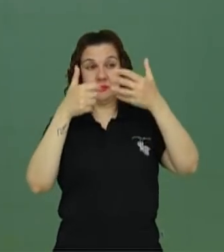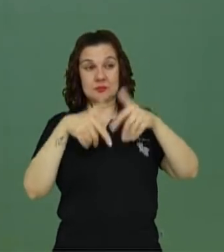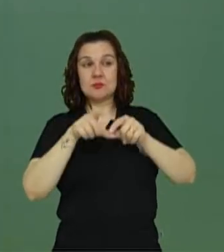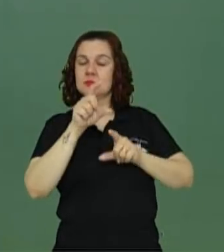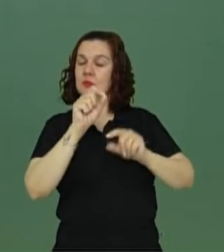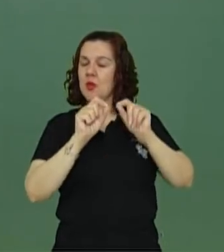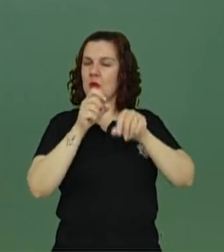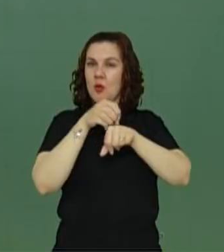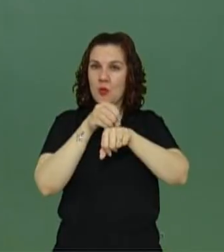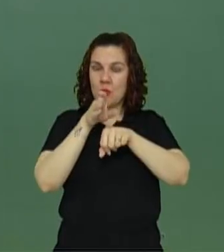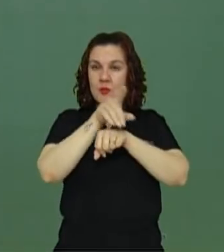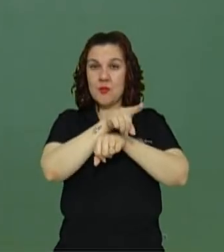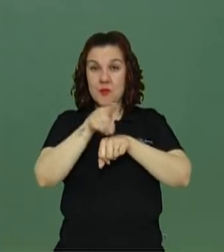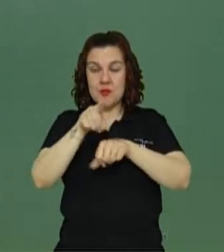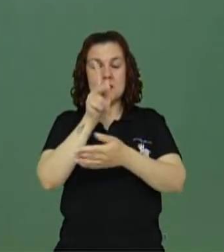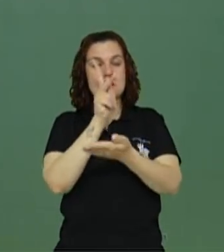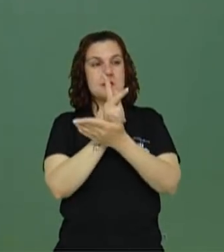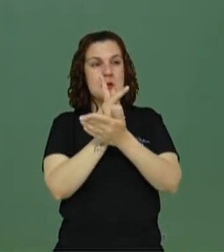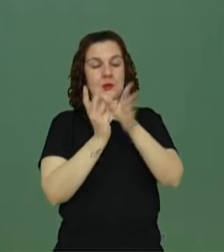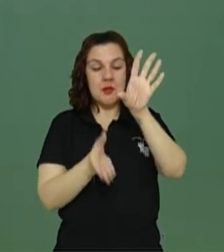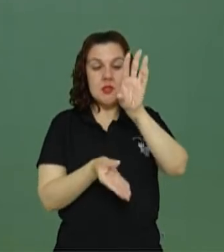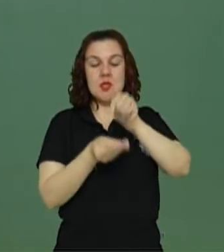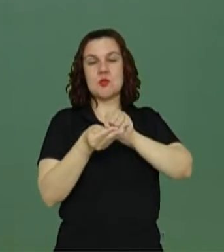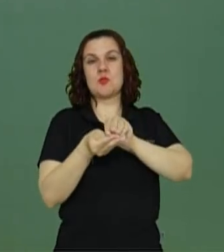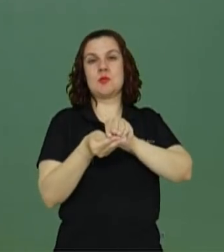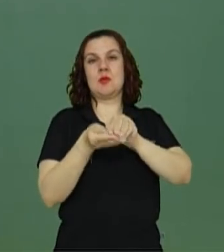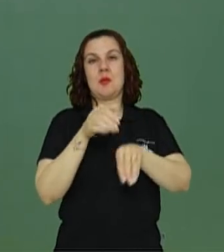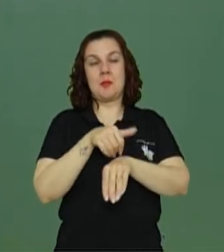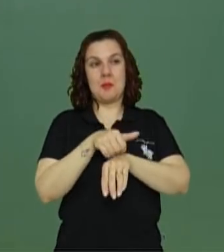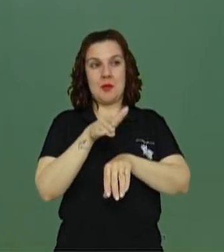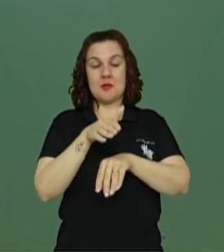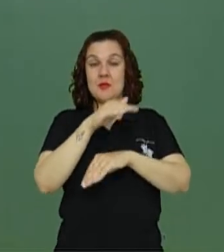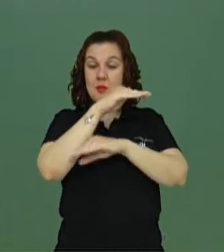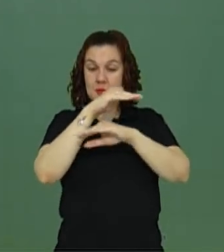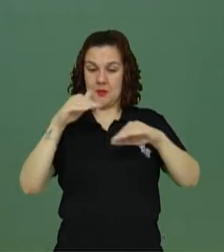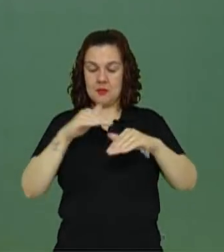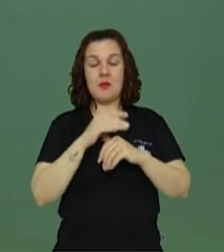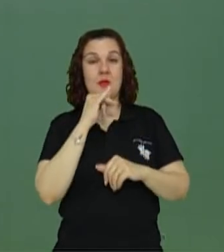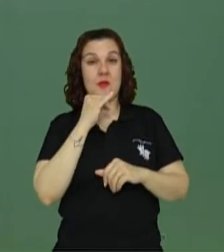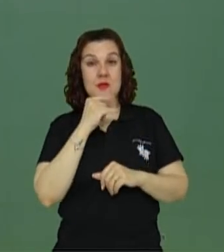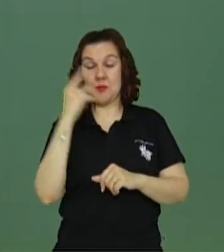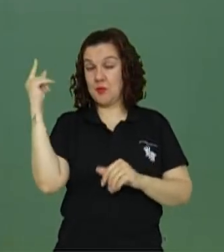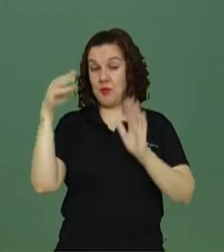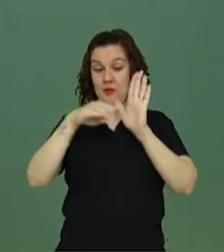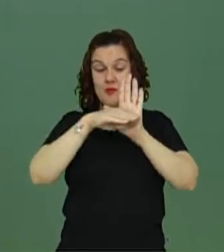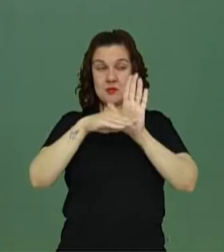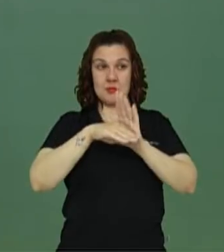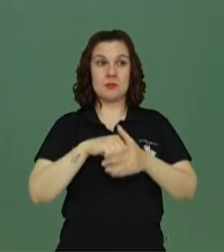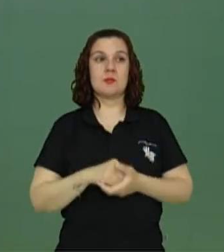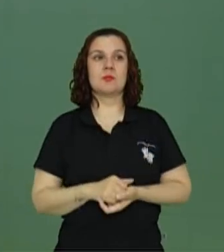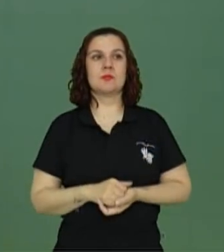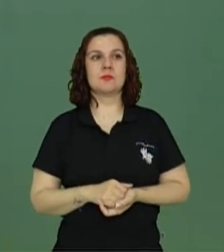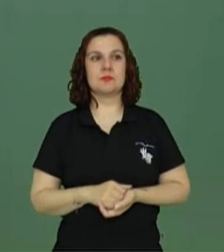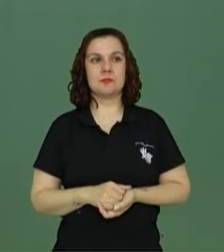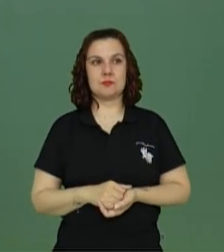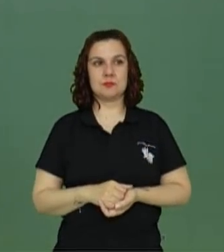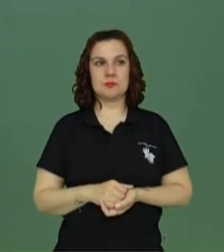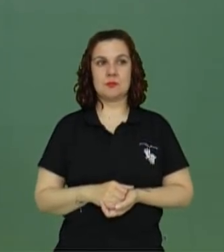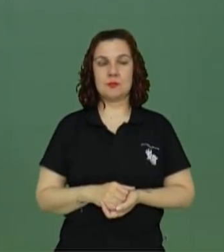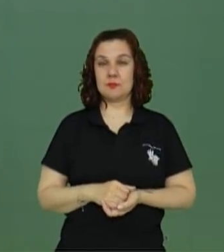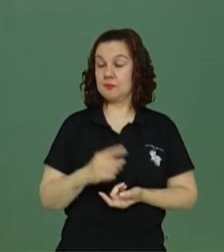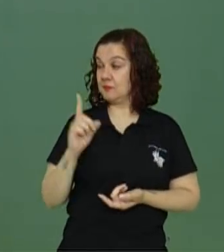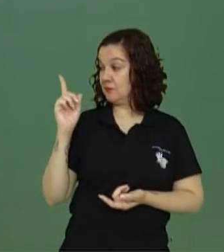eu recomendo que sempre que você puder, simplifique as frações. No meu caso aqui, ó, posso dividir